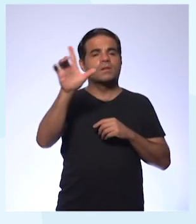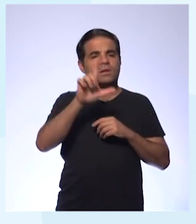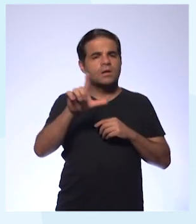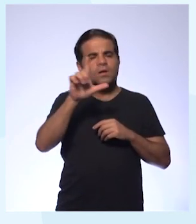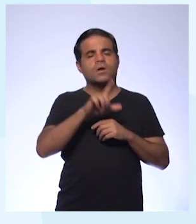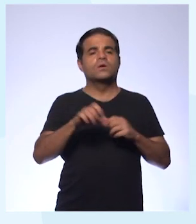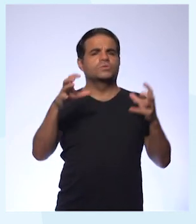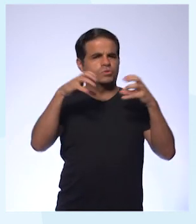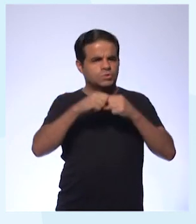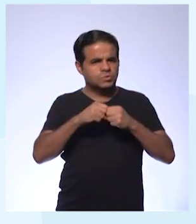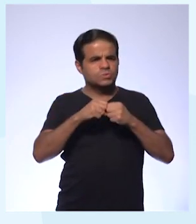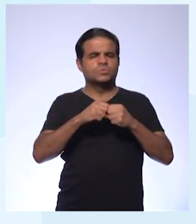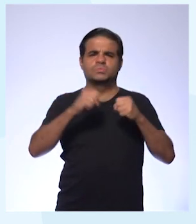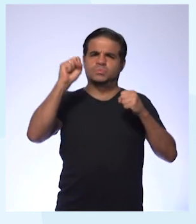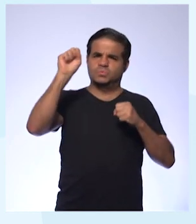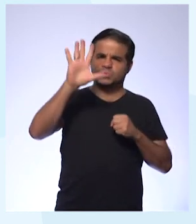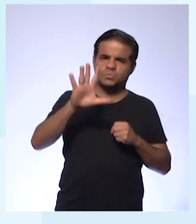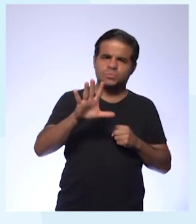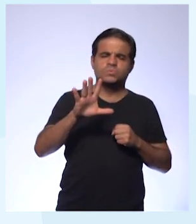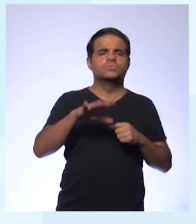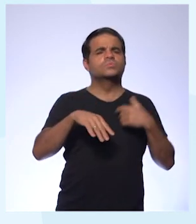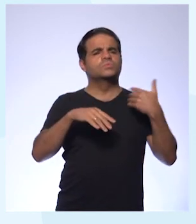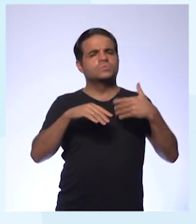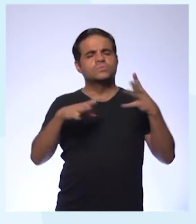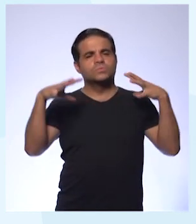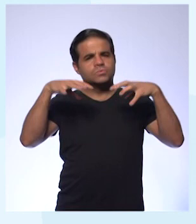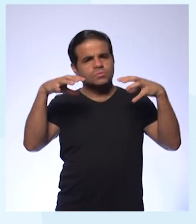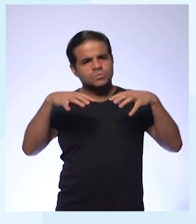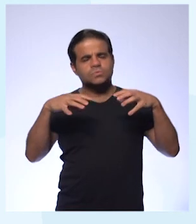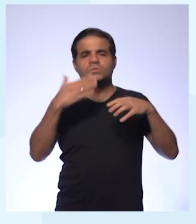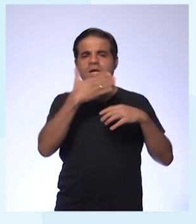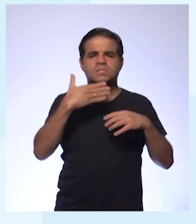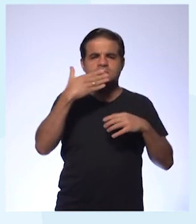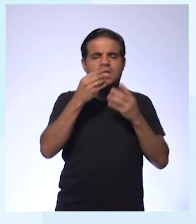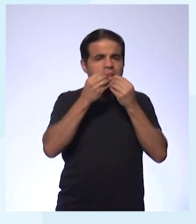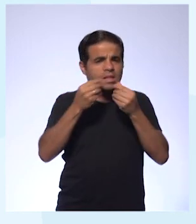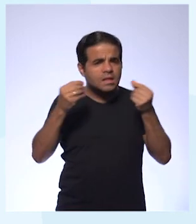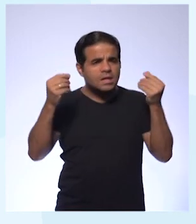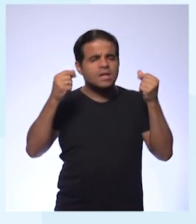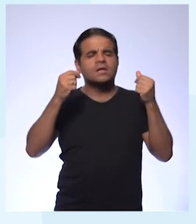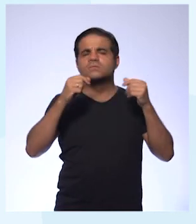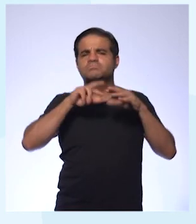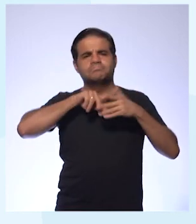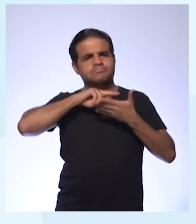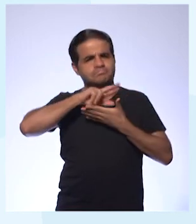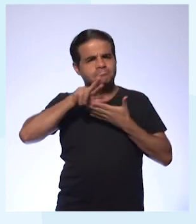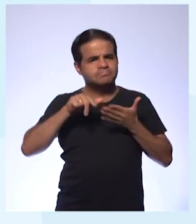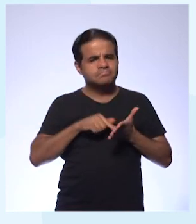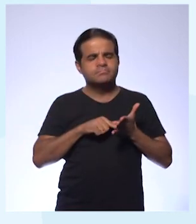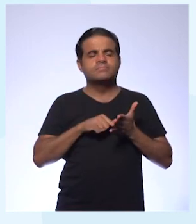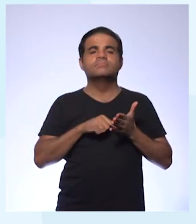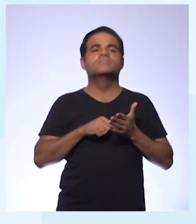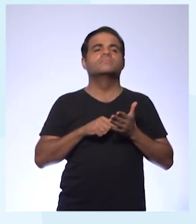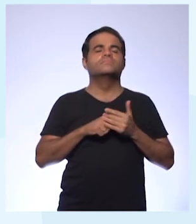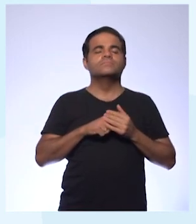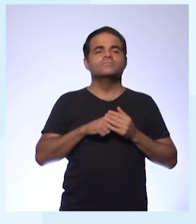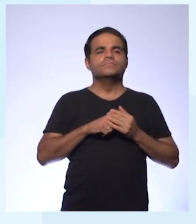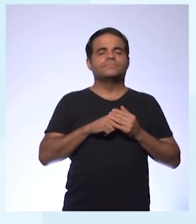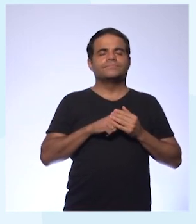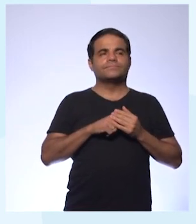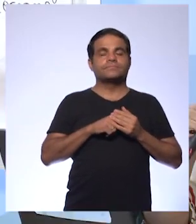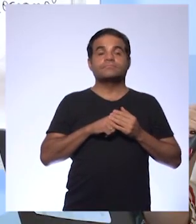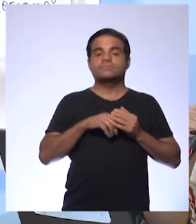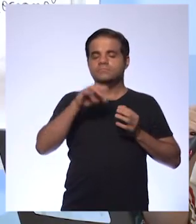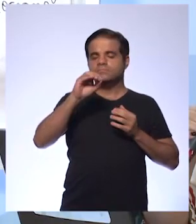escuro, trevas, luz, sol, chuva, doce, azedo, etc. Bom,